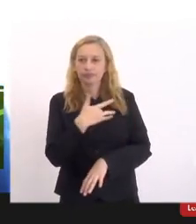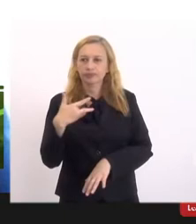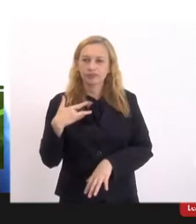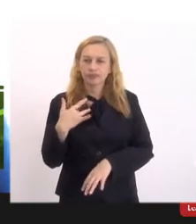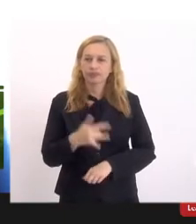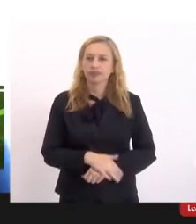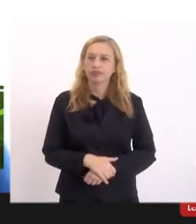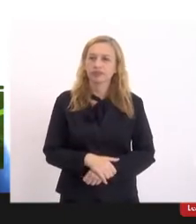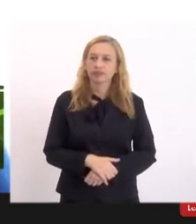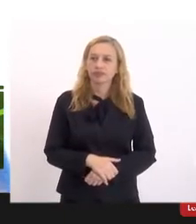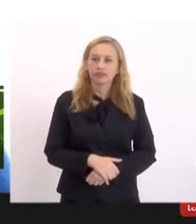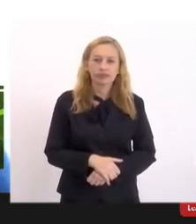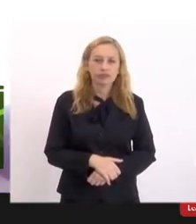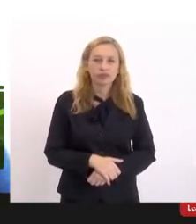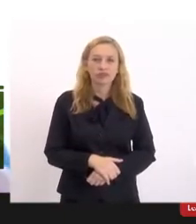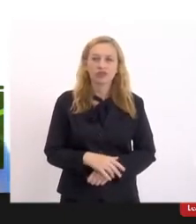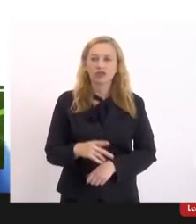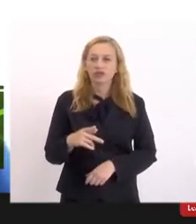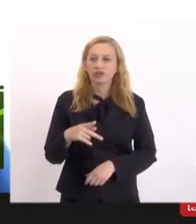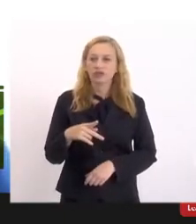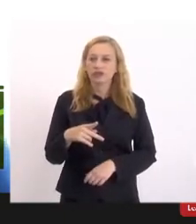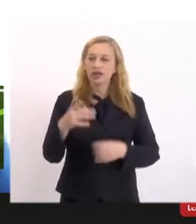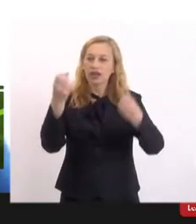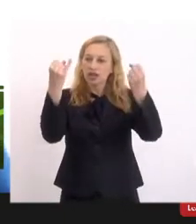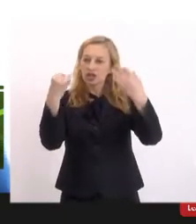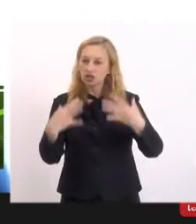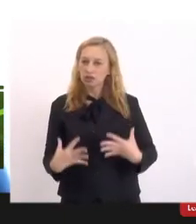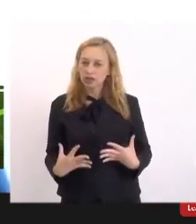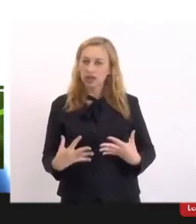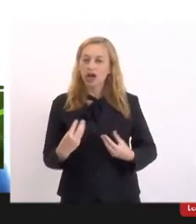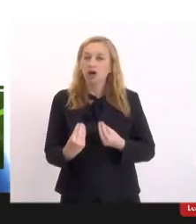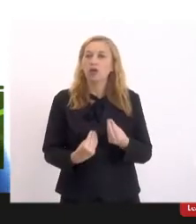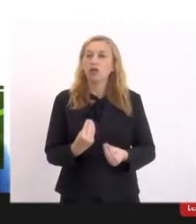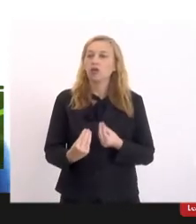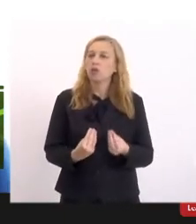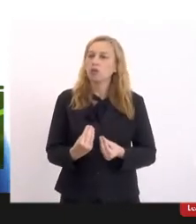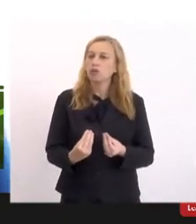faça o panorama do secretário estadual de Saúde,